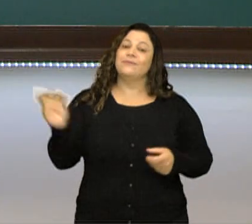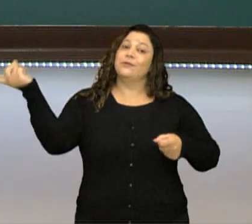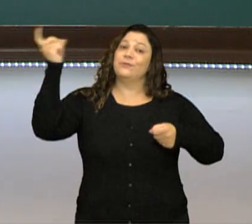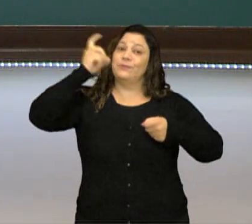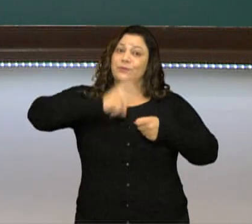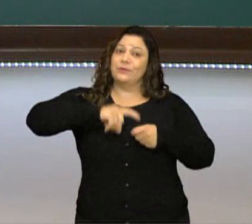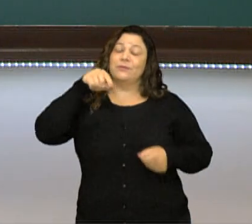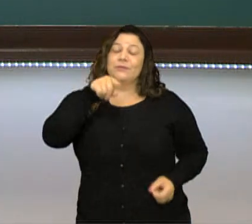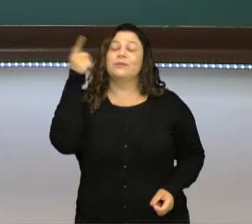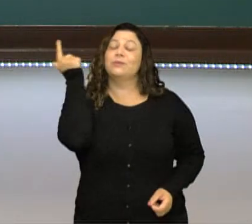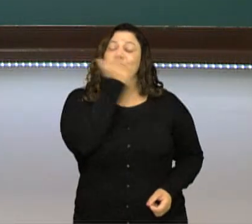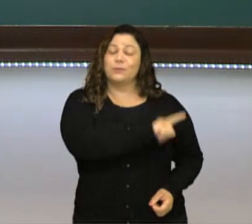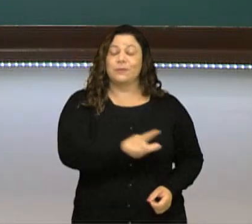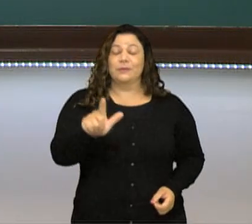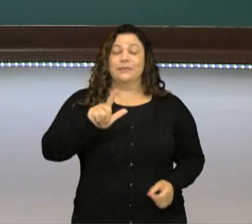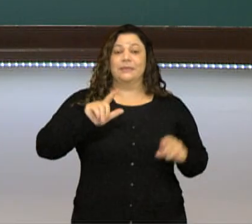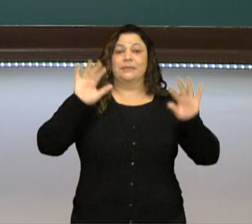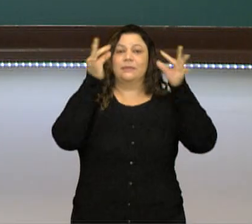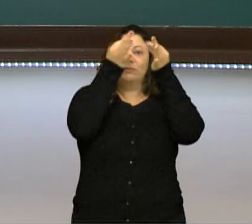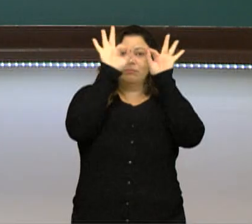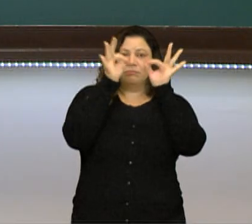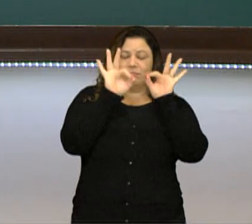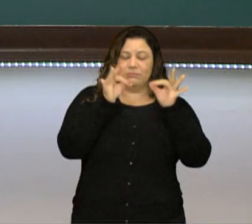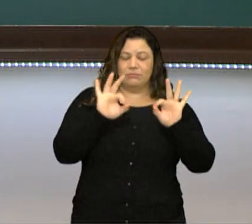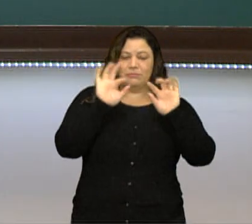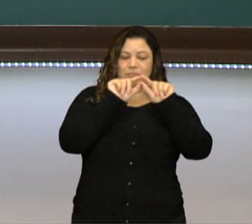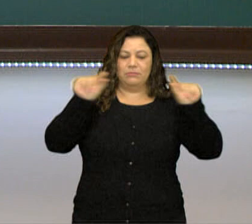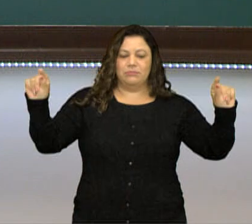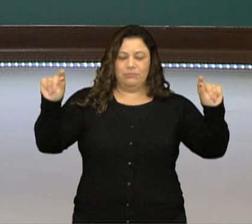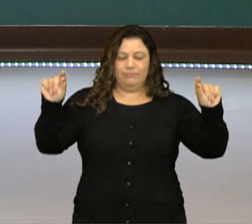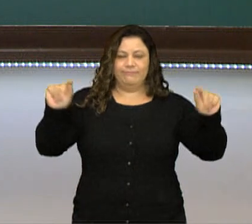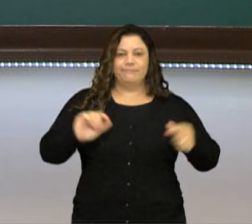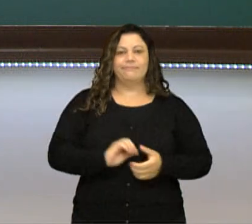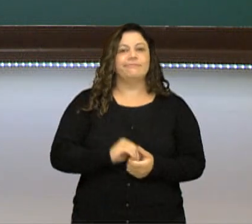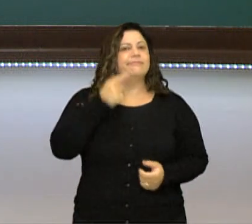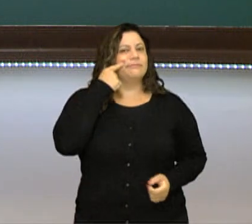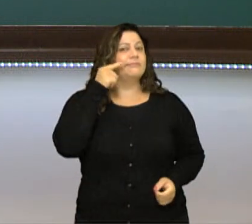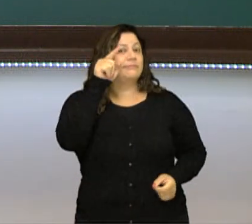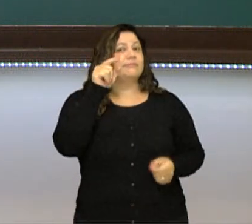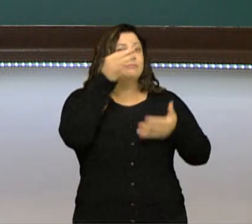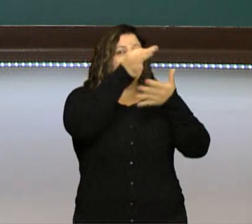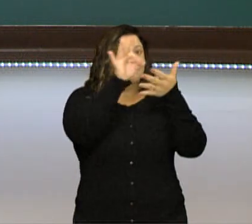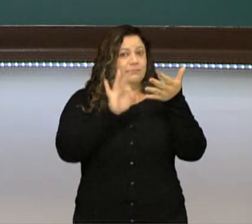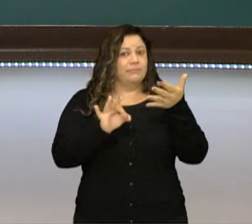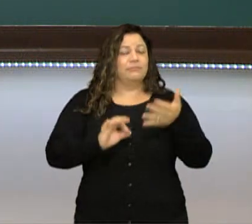Voltamos, conseguiu classificar as orações coordenadas sindéticas? Vejamos então a correção.